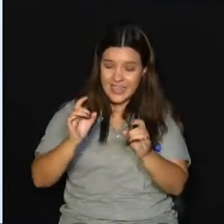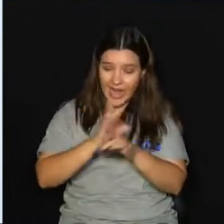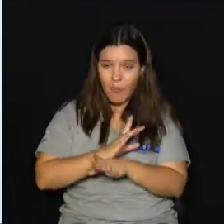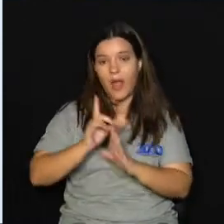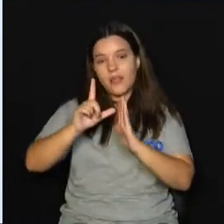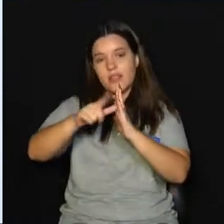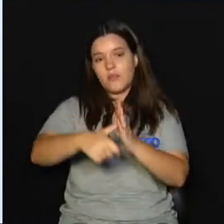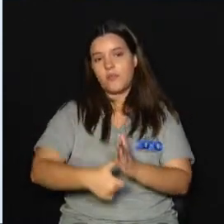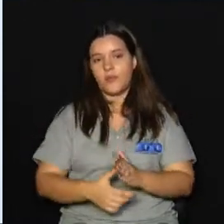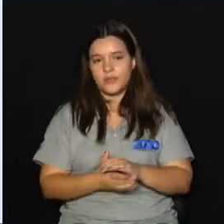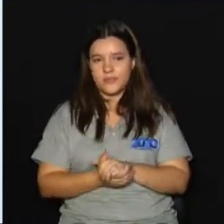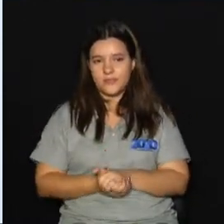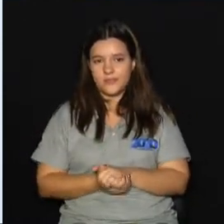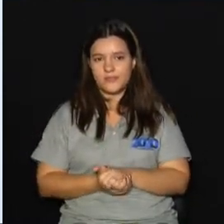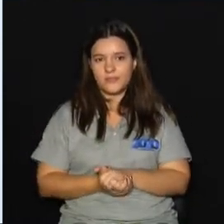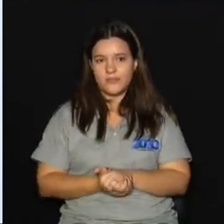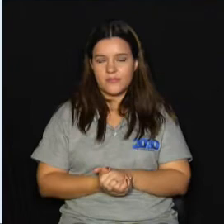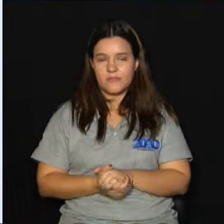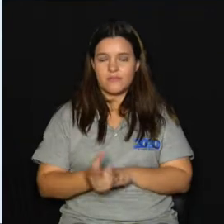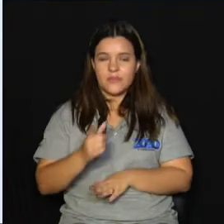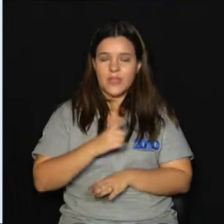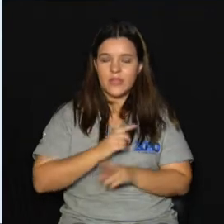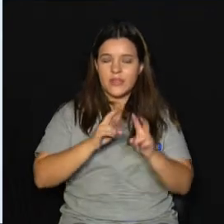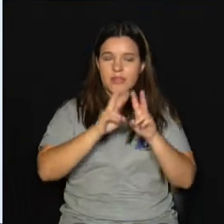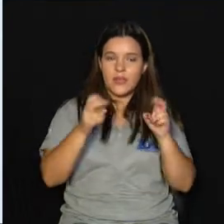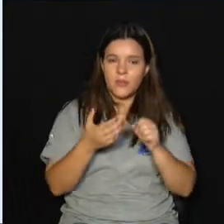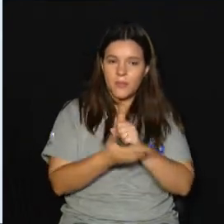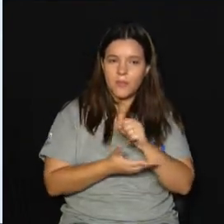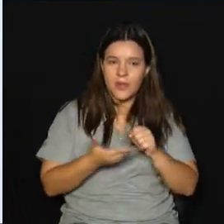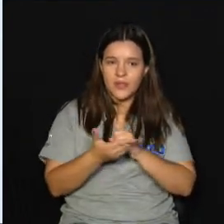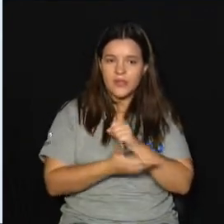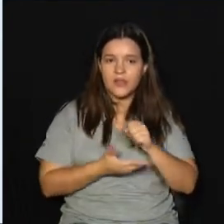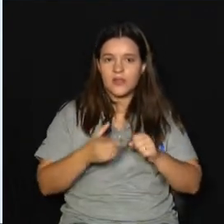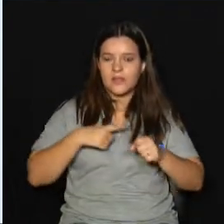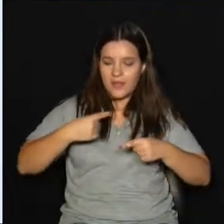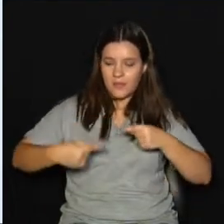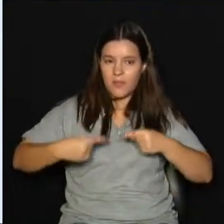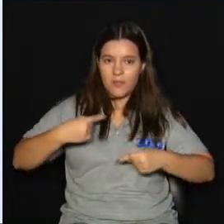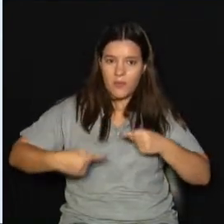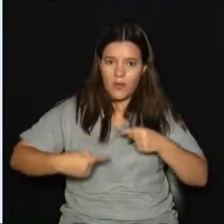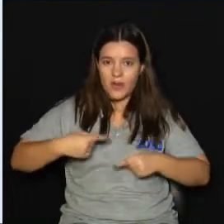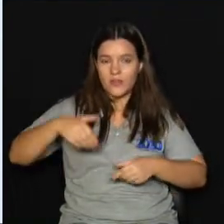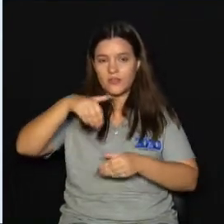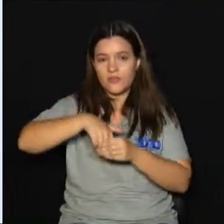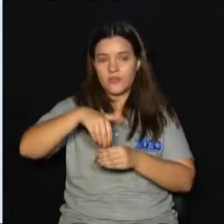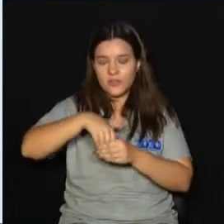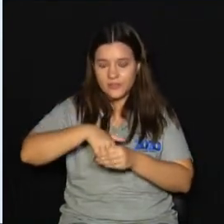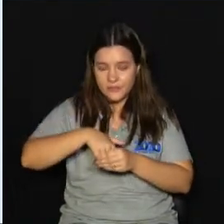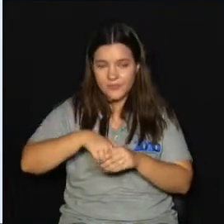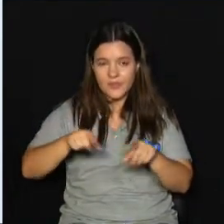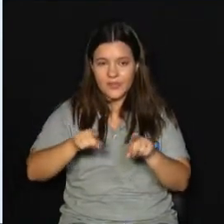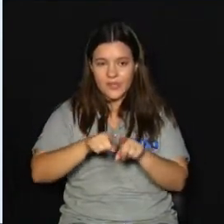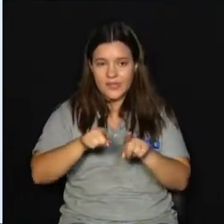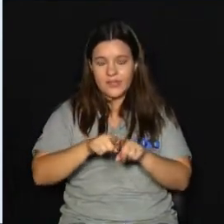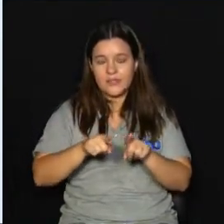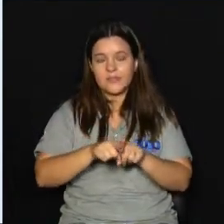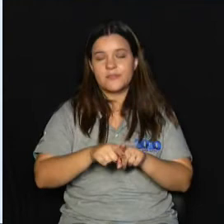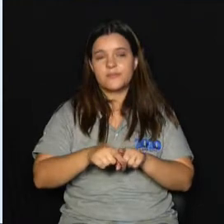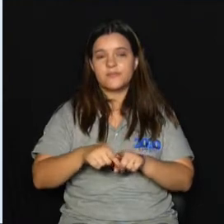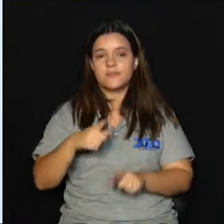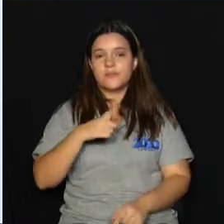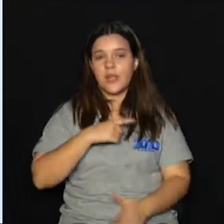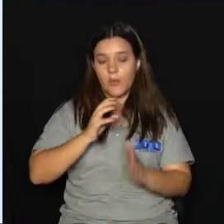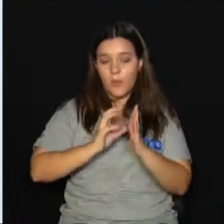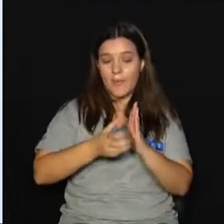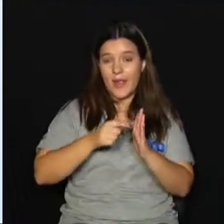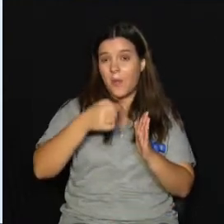isso, eles são feitos muito com base nas políticas que estão sendo votadas, mas também nos próprios